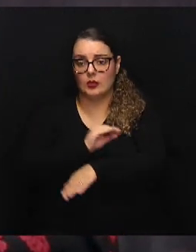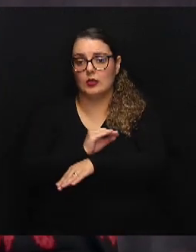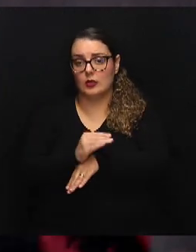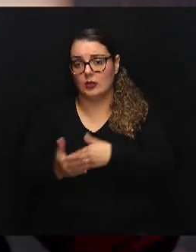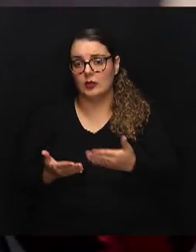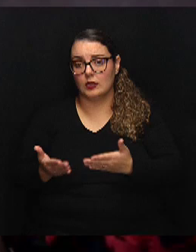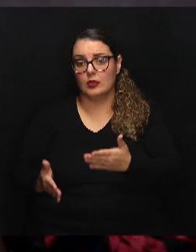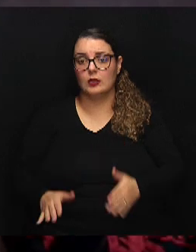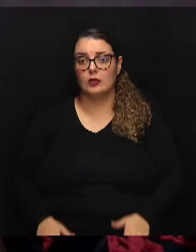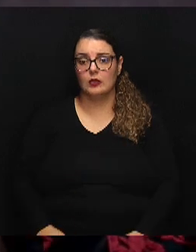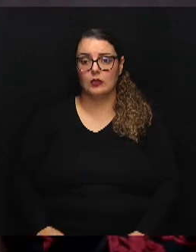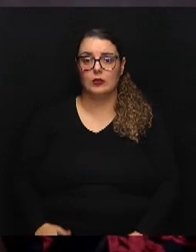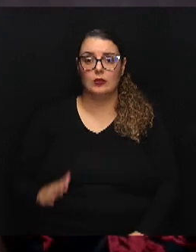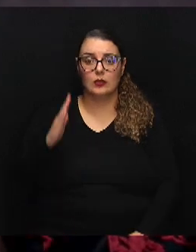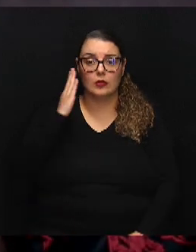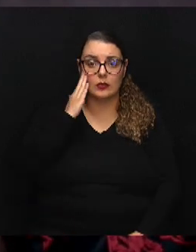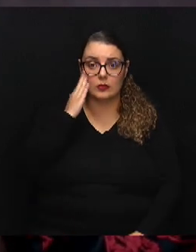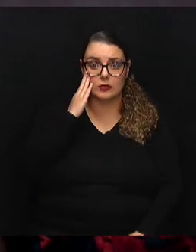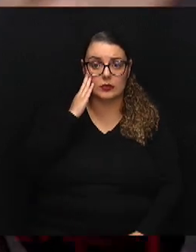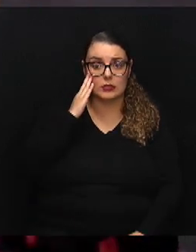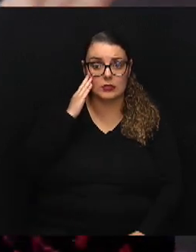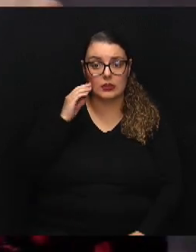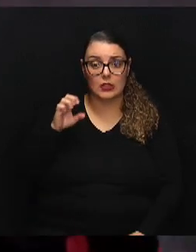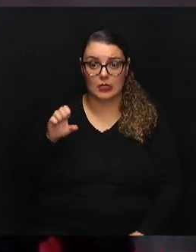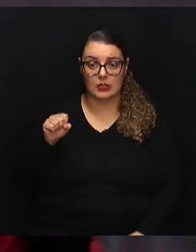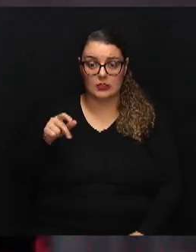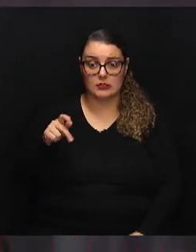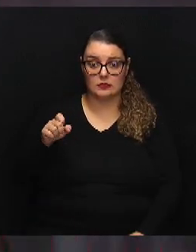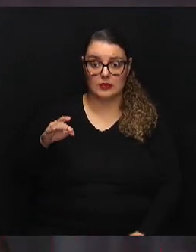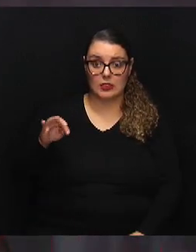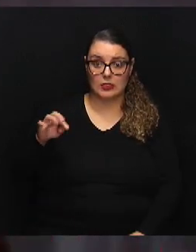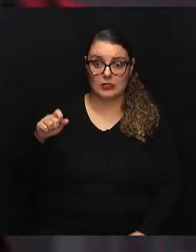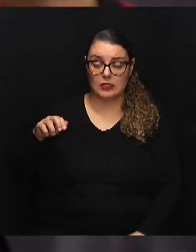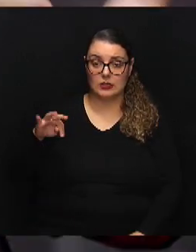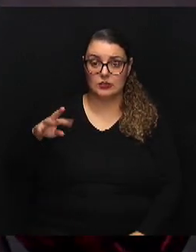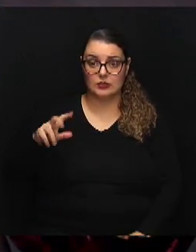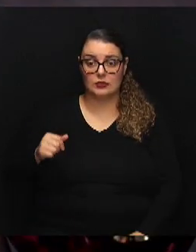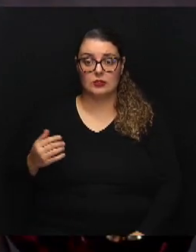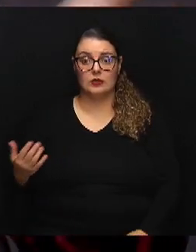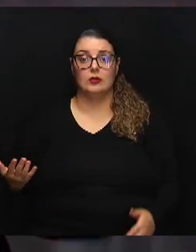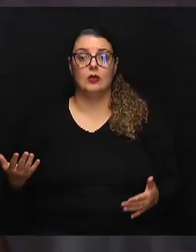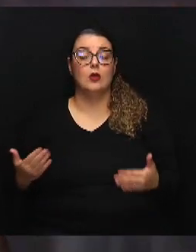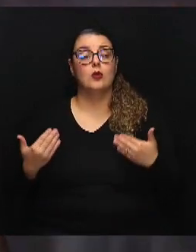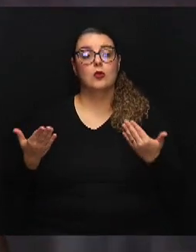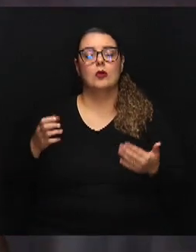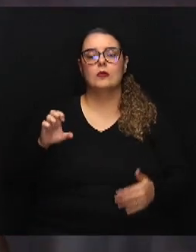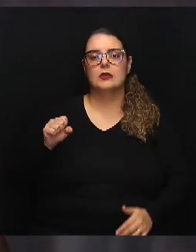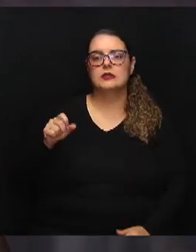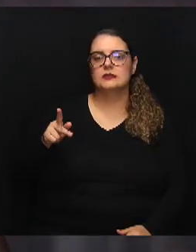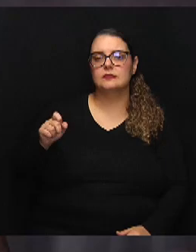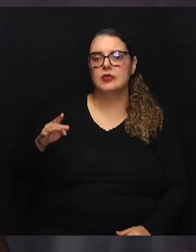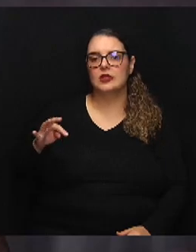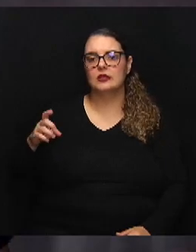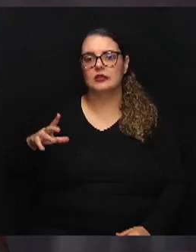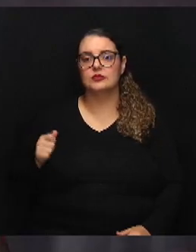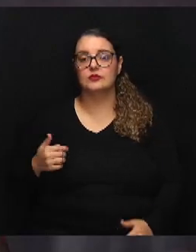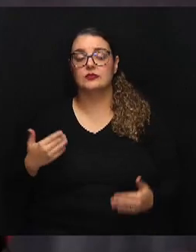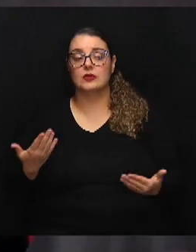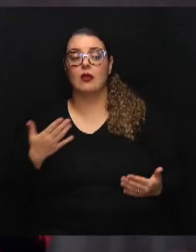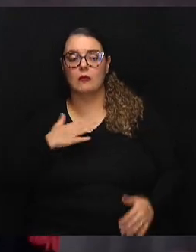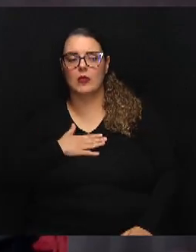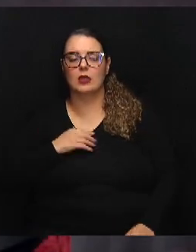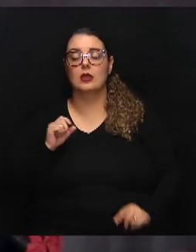né? Entender um pouco a expectativa também, né? Trabalhar com expectativas é muito importante. Qual é a minha expectativa e qual é a do outro? Pelo menos